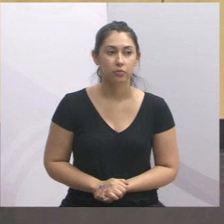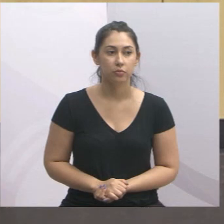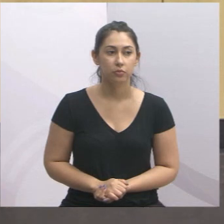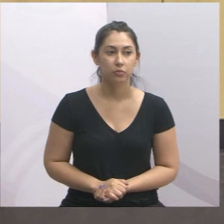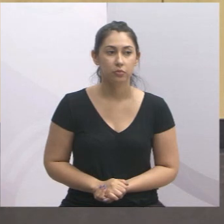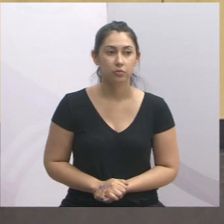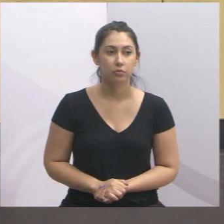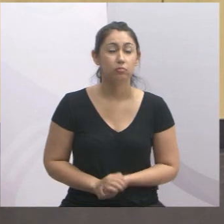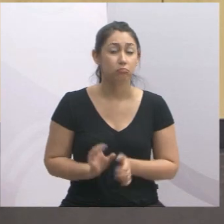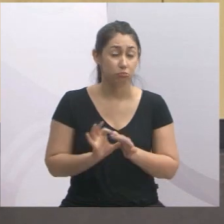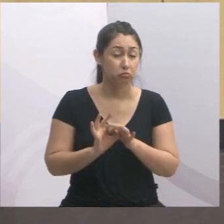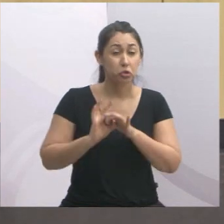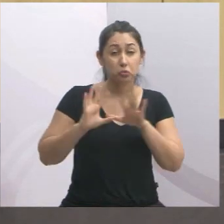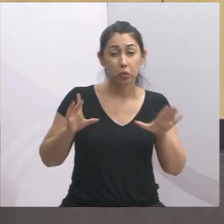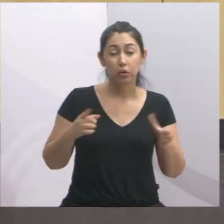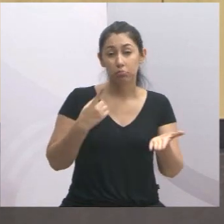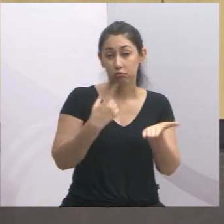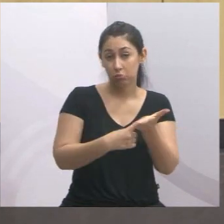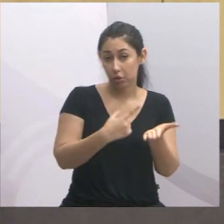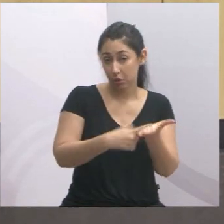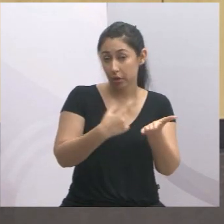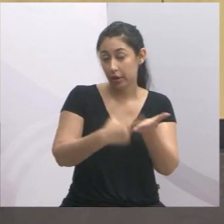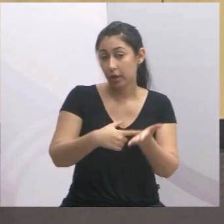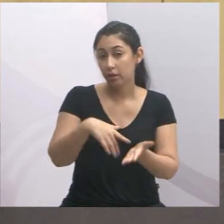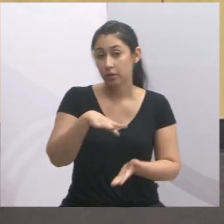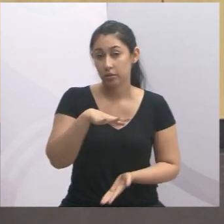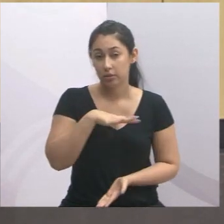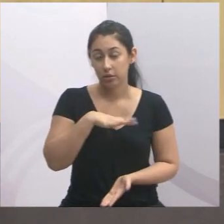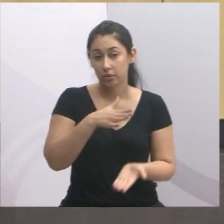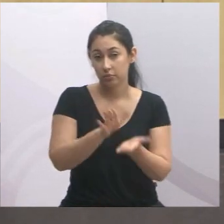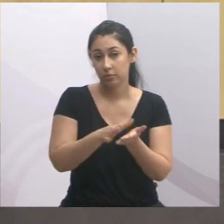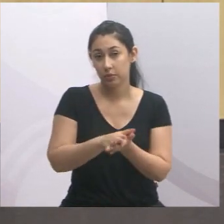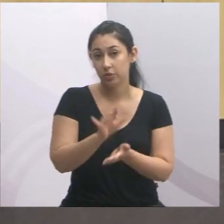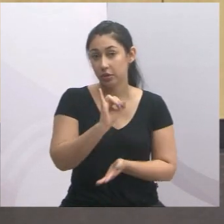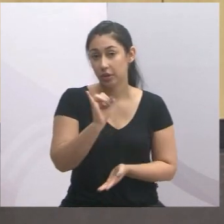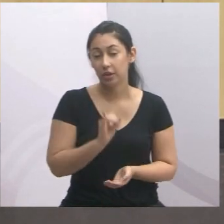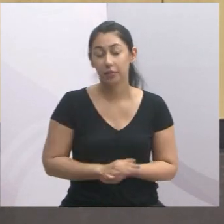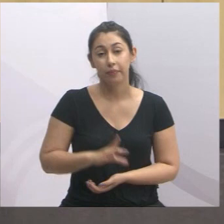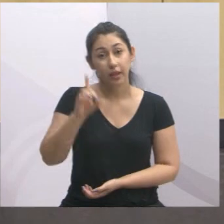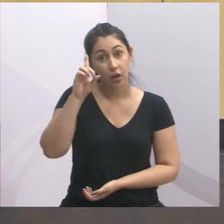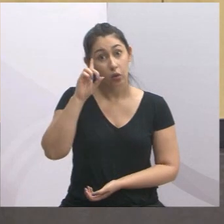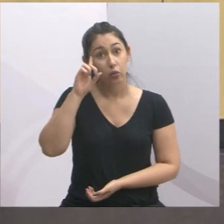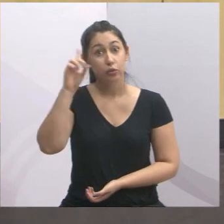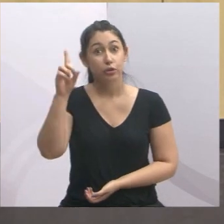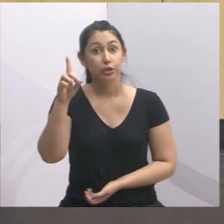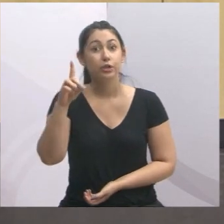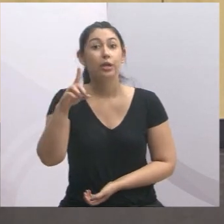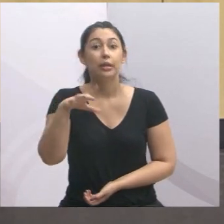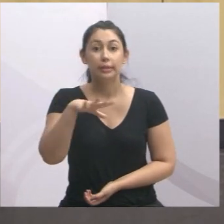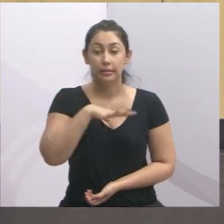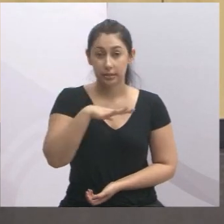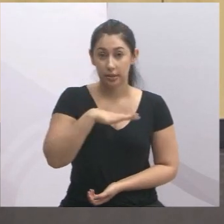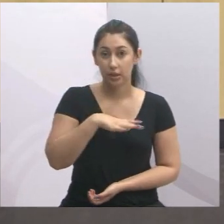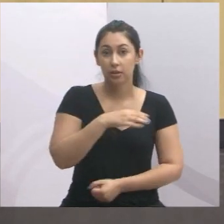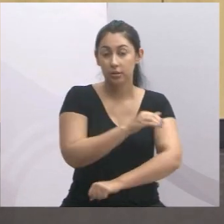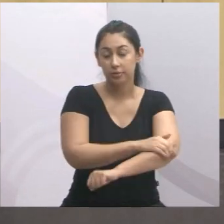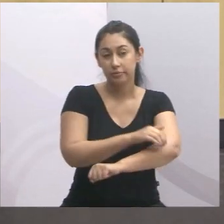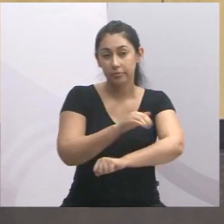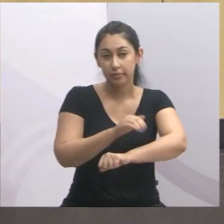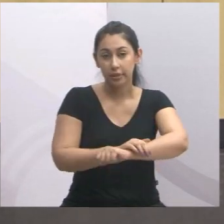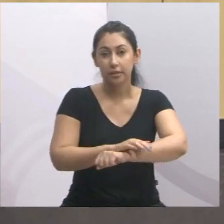Institui e dispõe no calendário oficial da cidade de Jacareí o Dia Municipal da Assembleia de